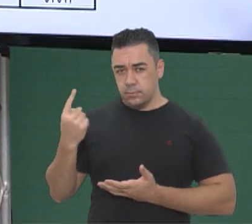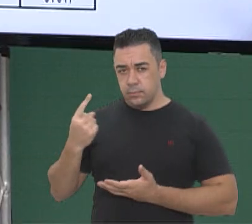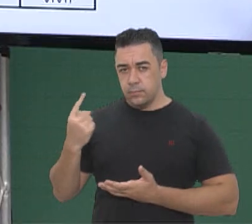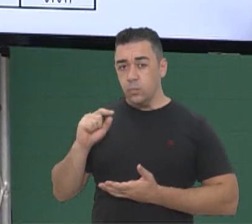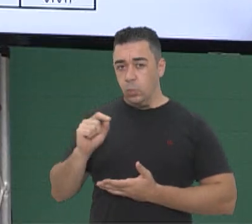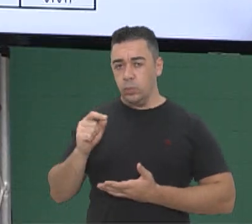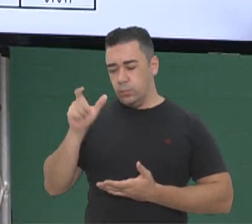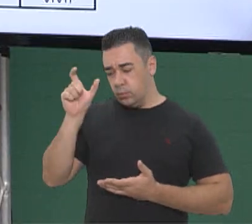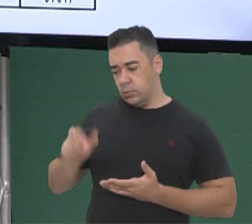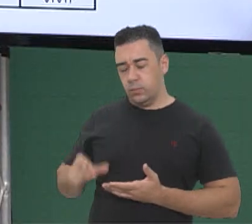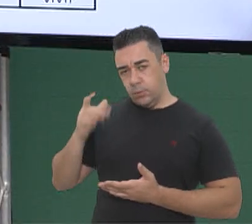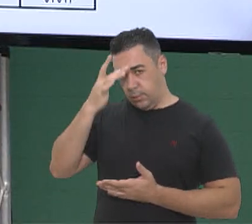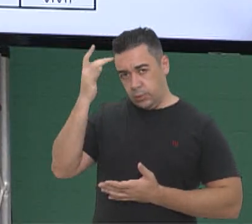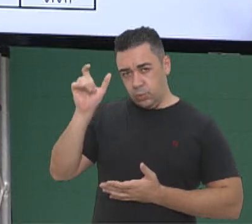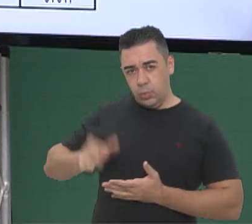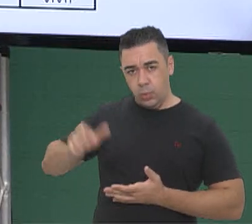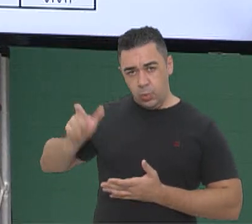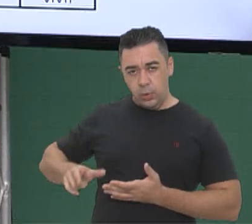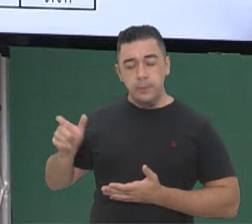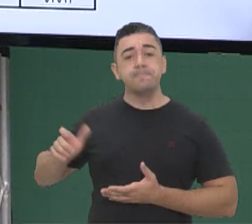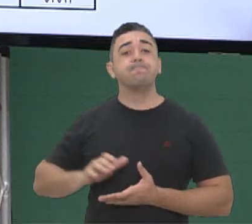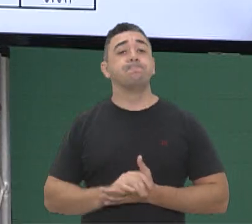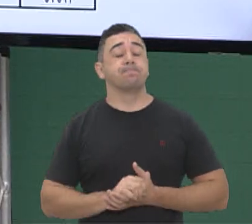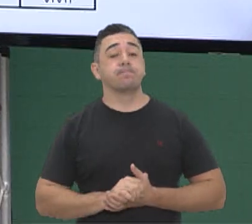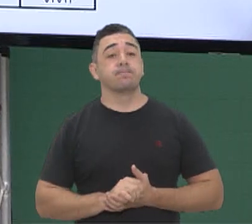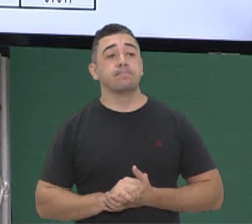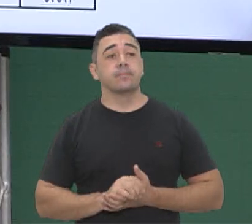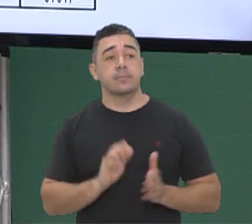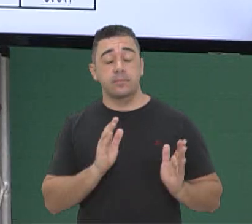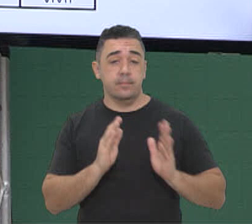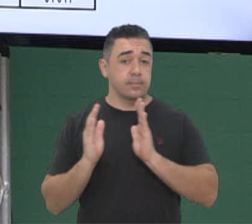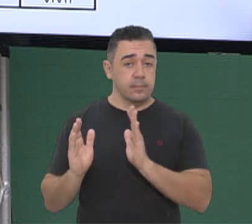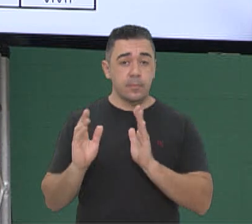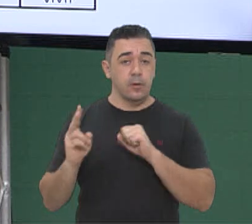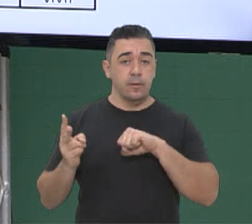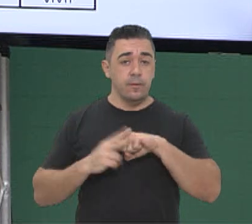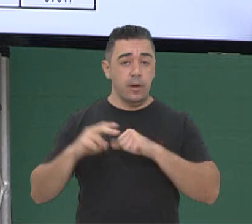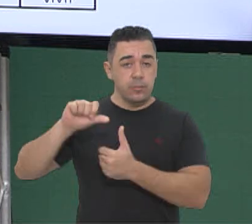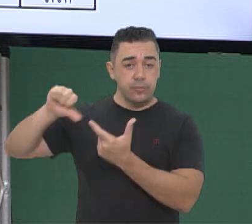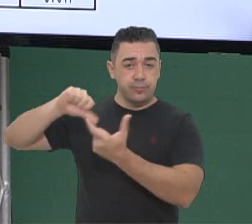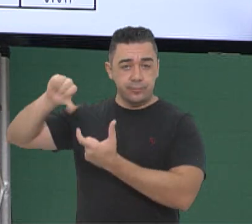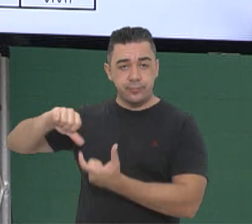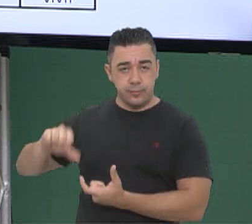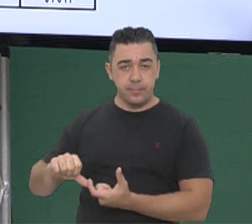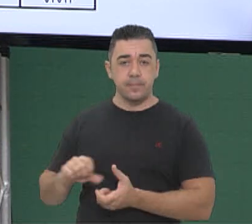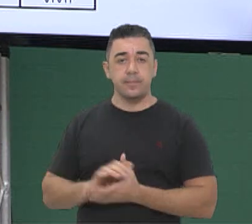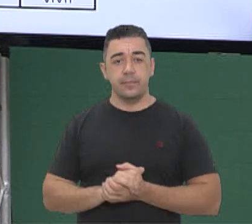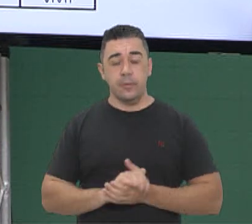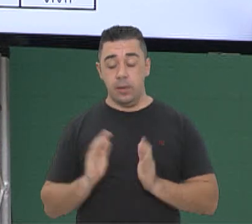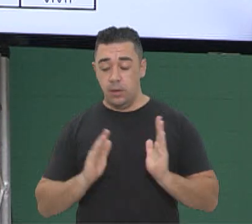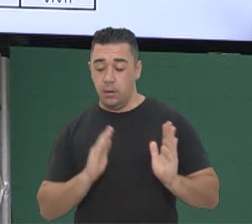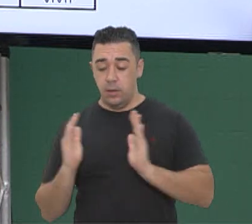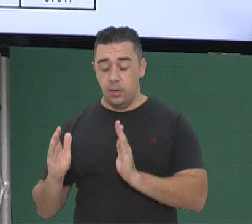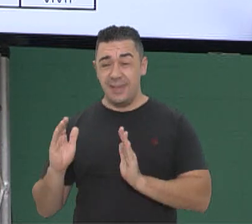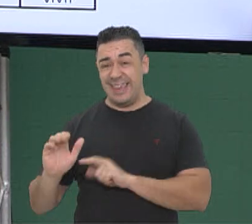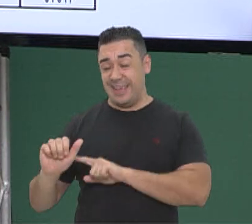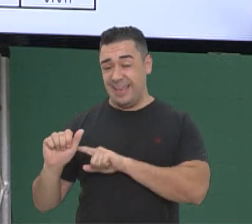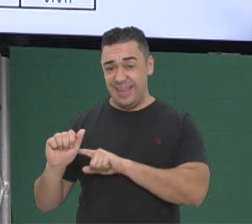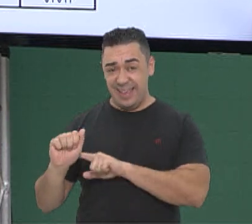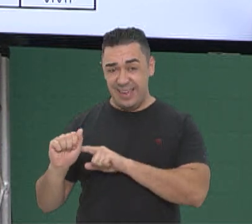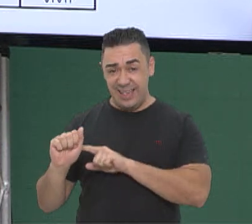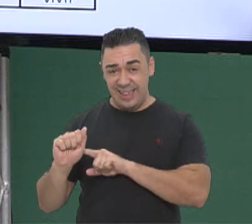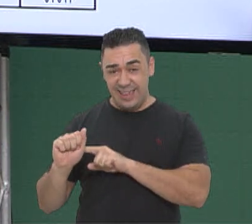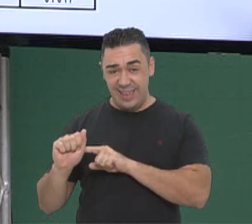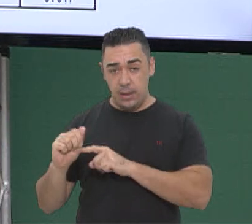pessoais sujeitos. Então, a nossa fórmula aplicada, o uso do verbo ir no presente, entre o verbo, o primeiro